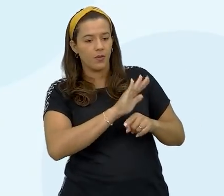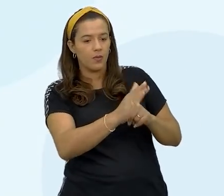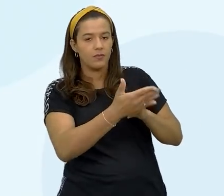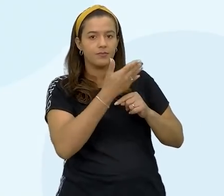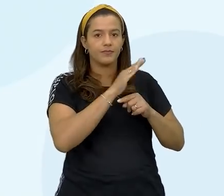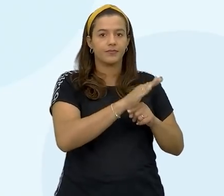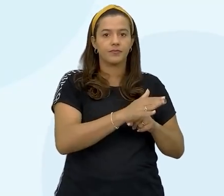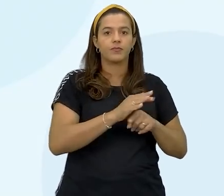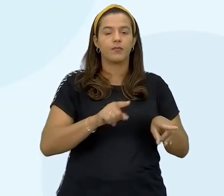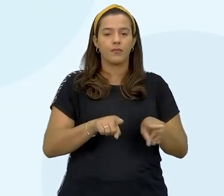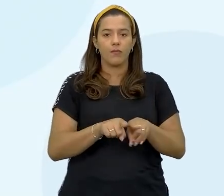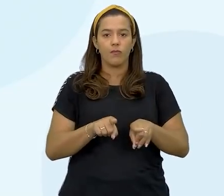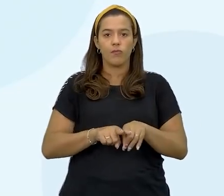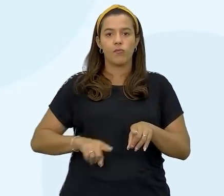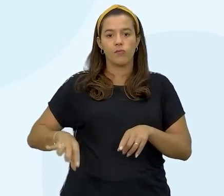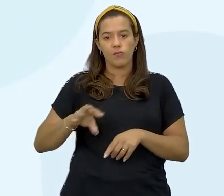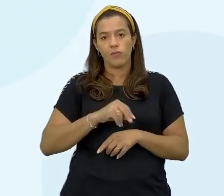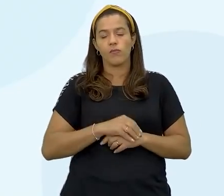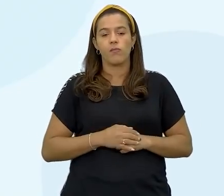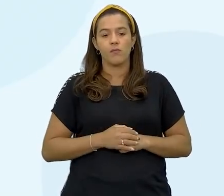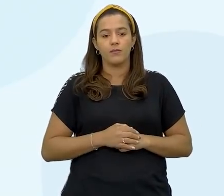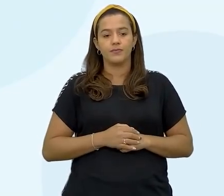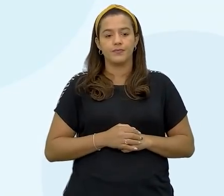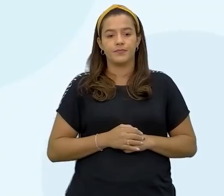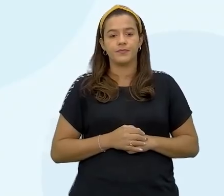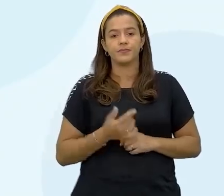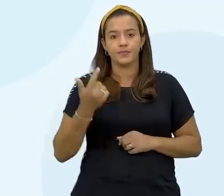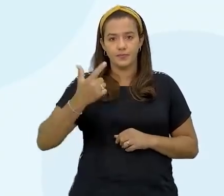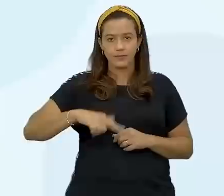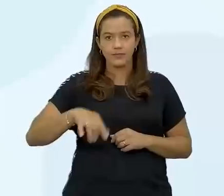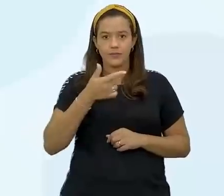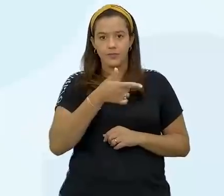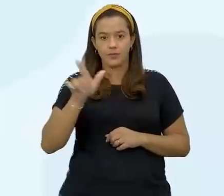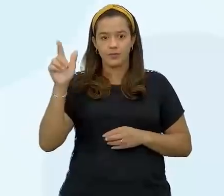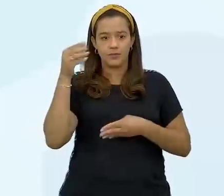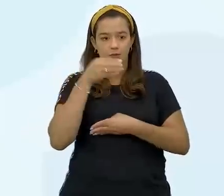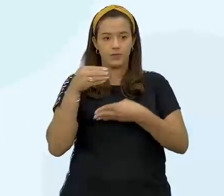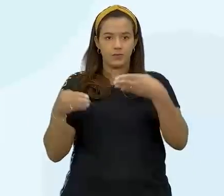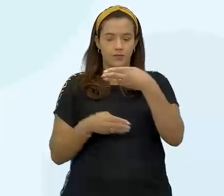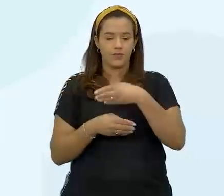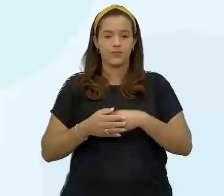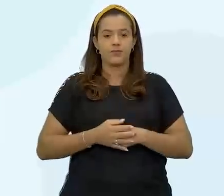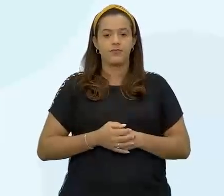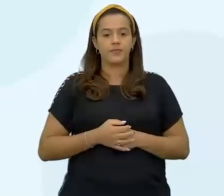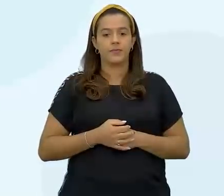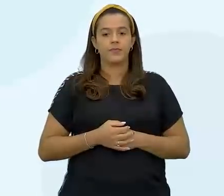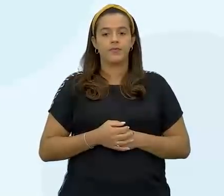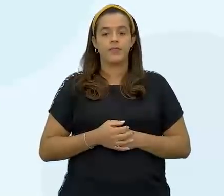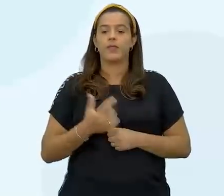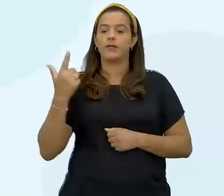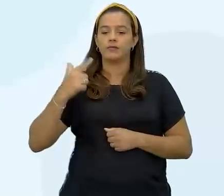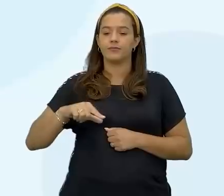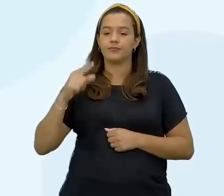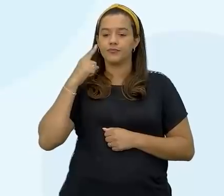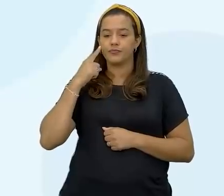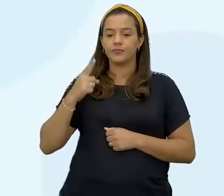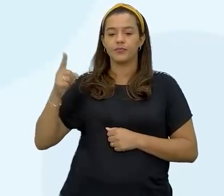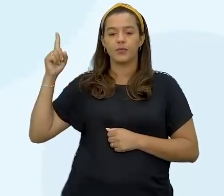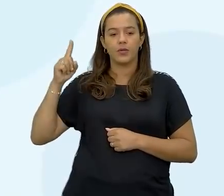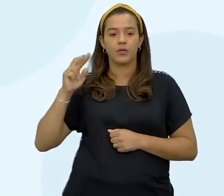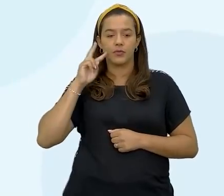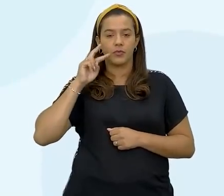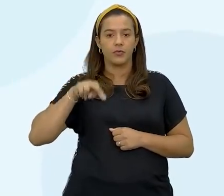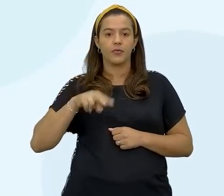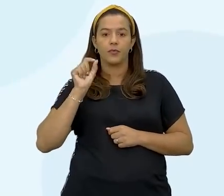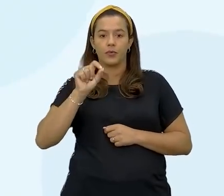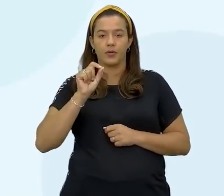outro, enfim. Acho que pode colocar no próximo slide. E a gente vai olhar o quê?